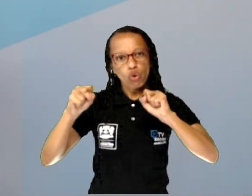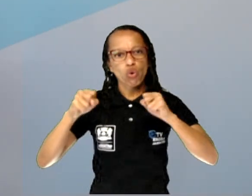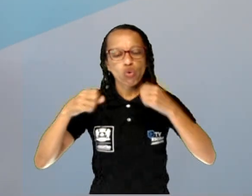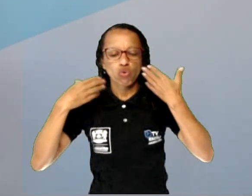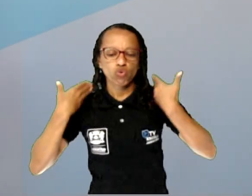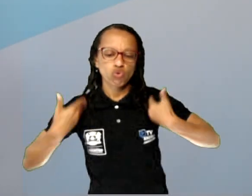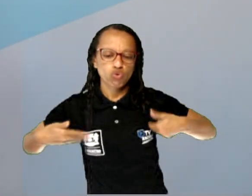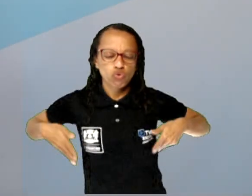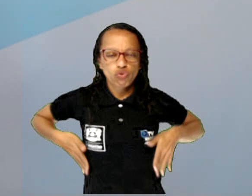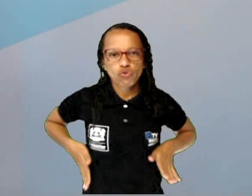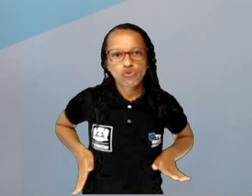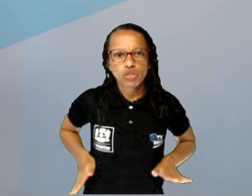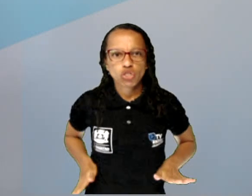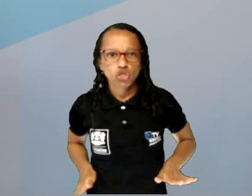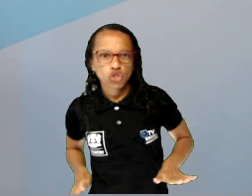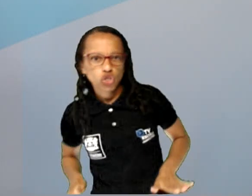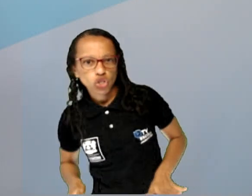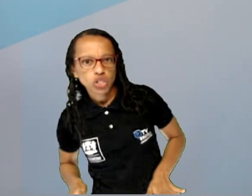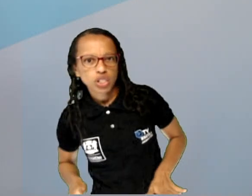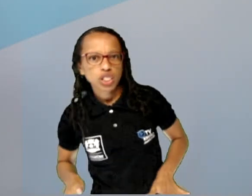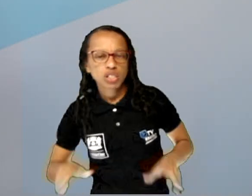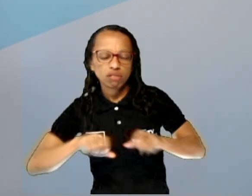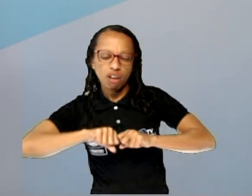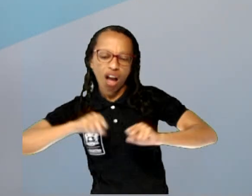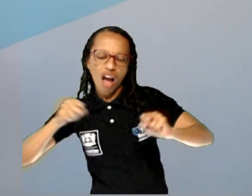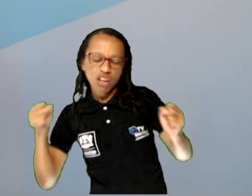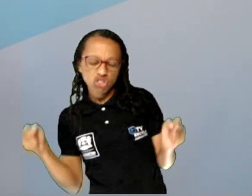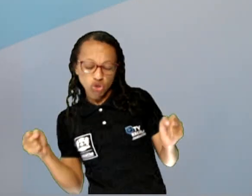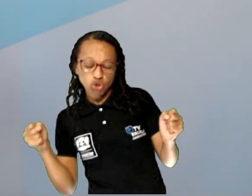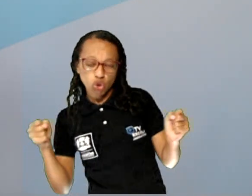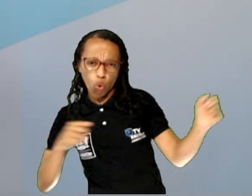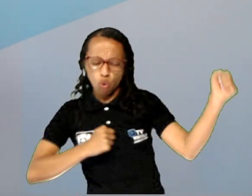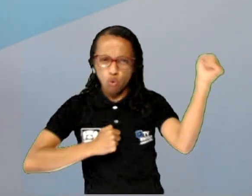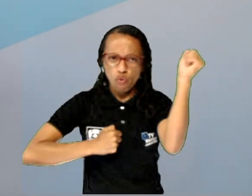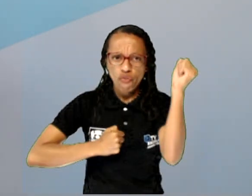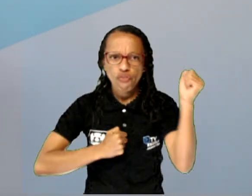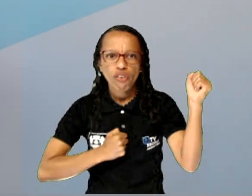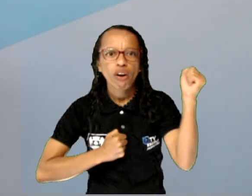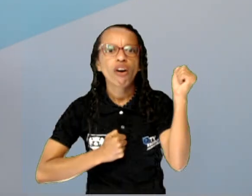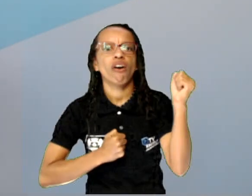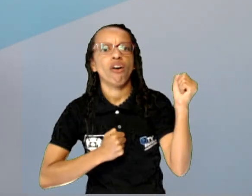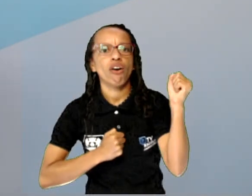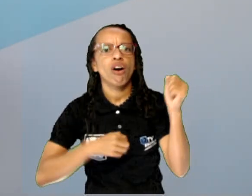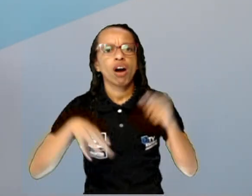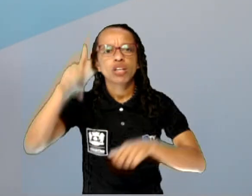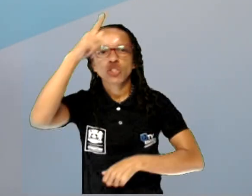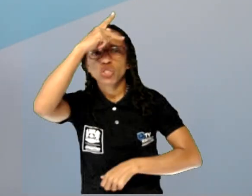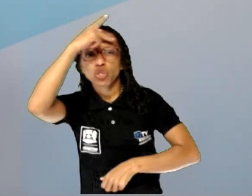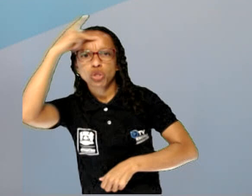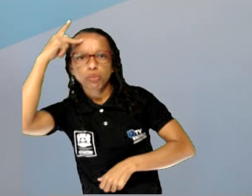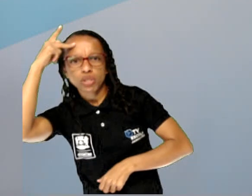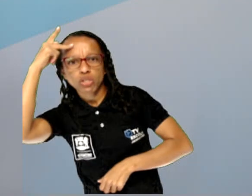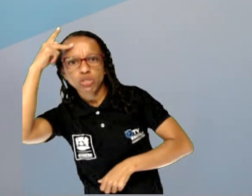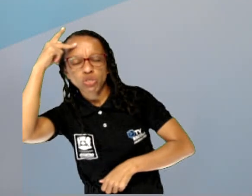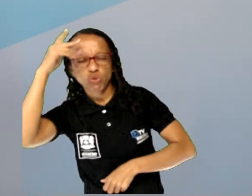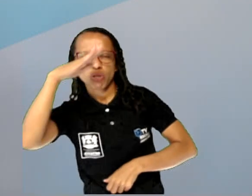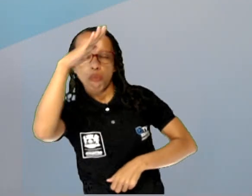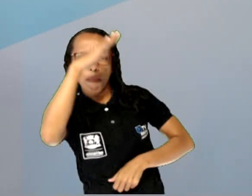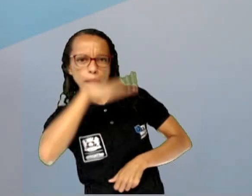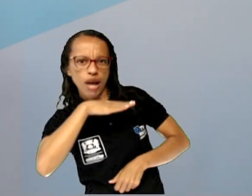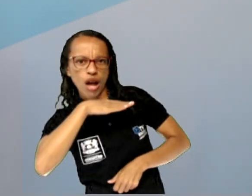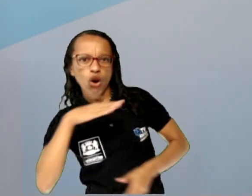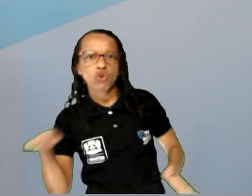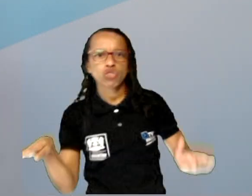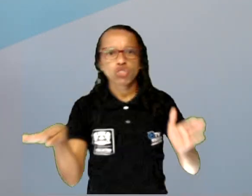plural da palavra amar. O feminino, pessoa é feminino, então plural. O plural vai ser acentuado, ok?